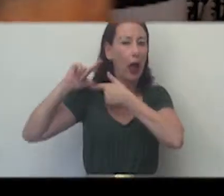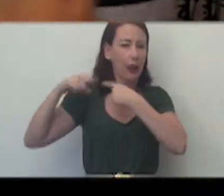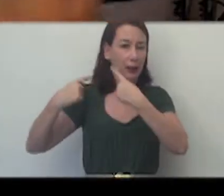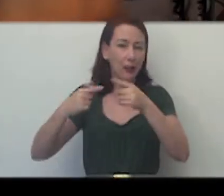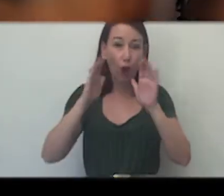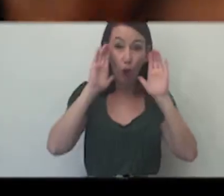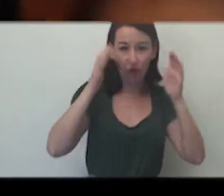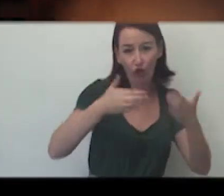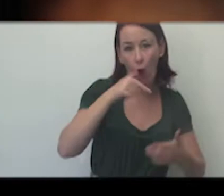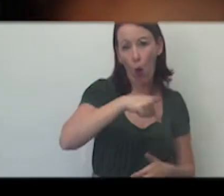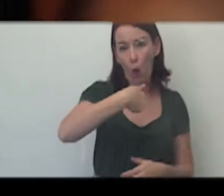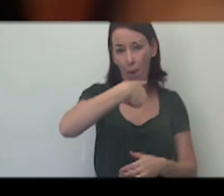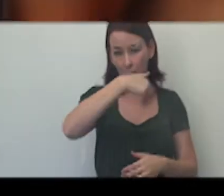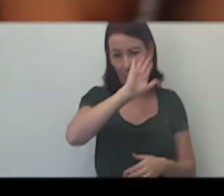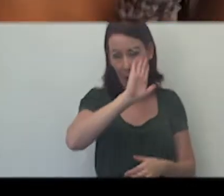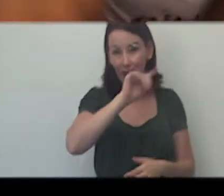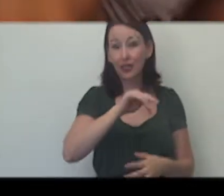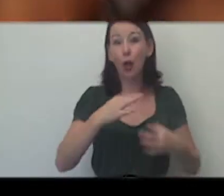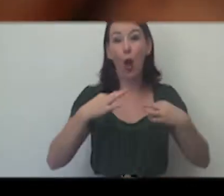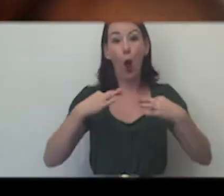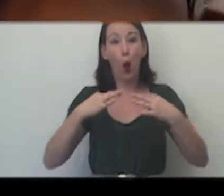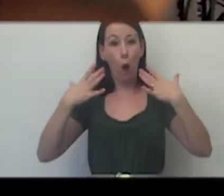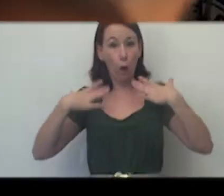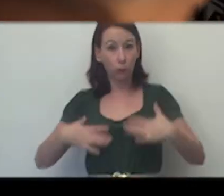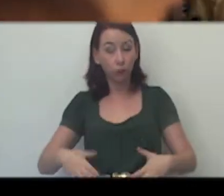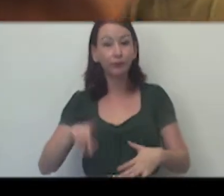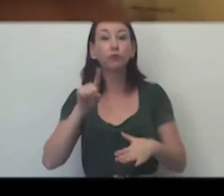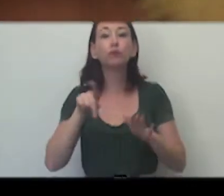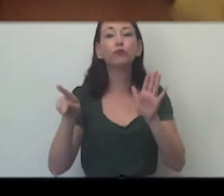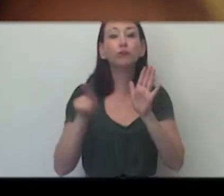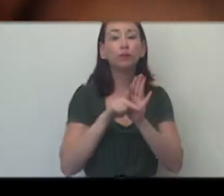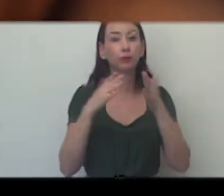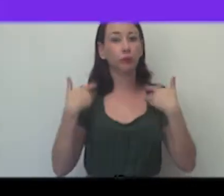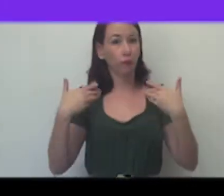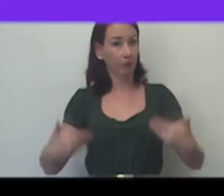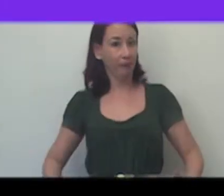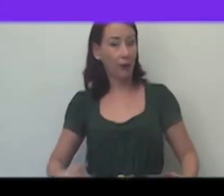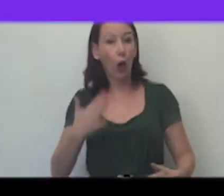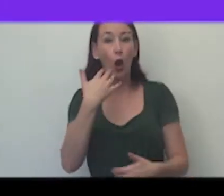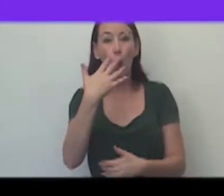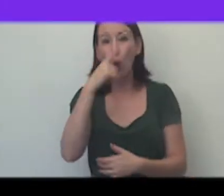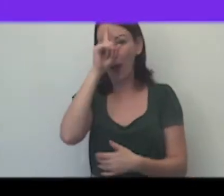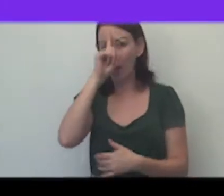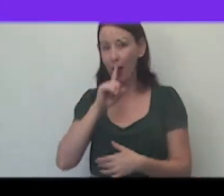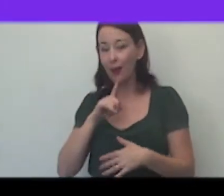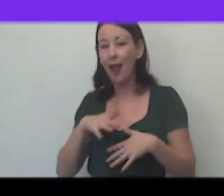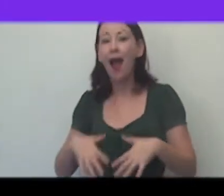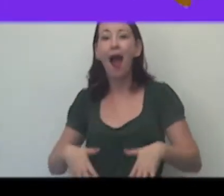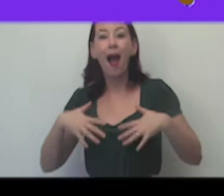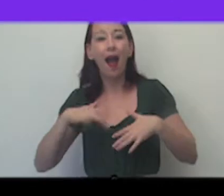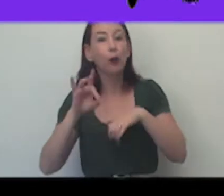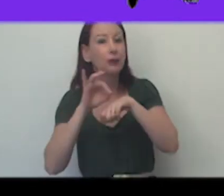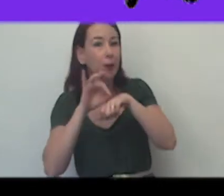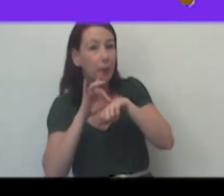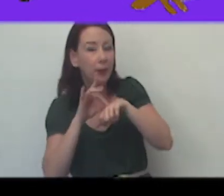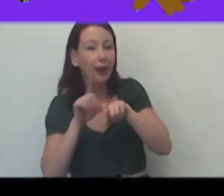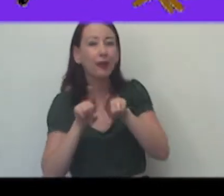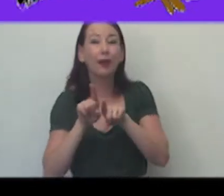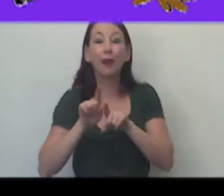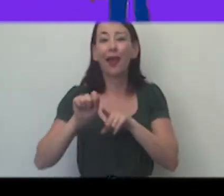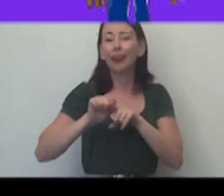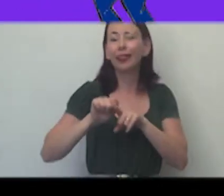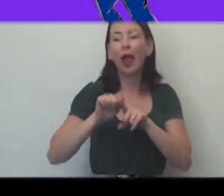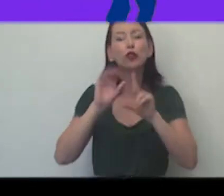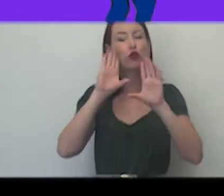tradicionais. Seu uniforme é composto por camisa amarela, calça preta e tênis bem confortável.